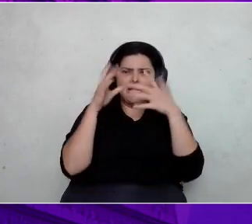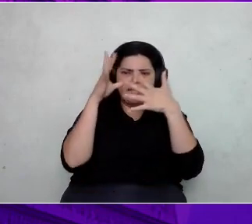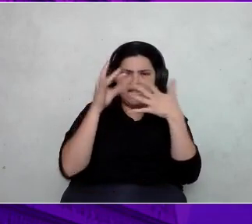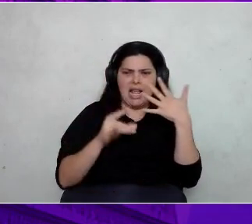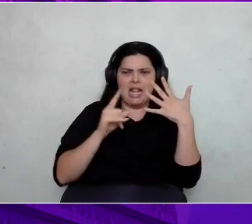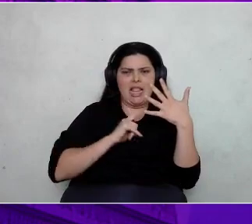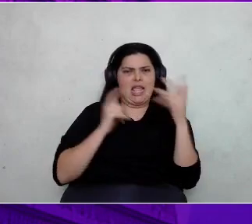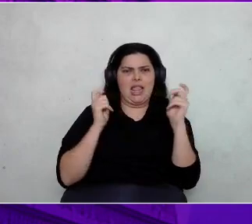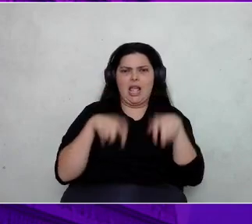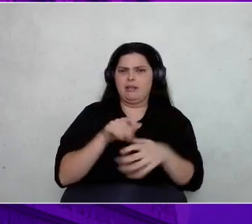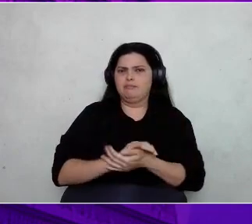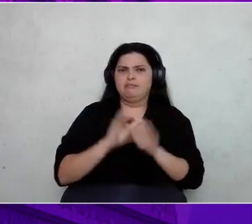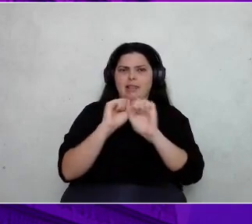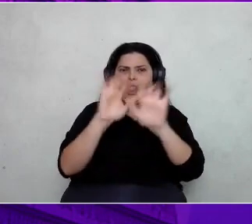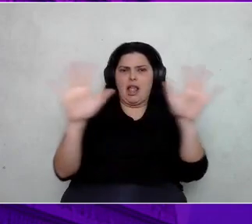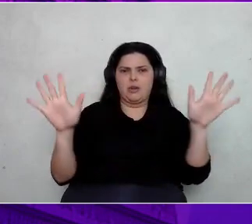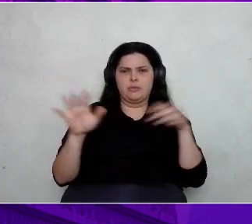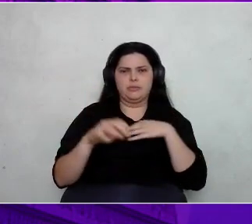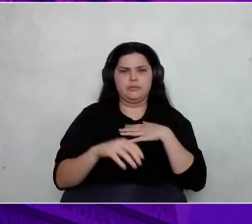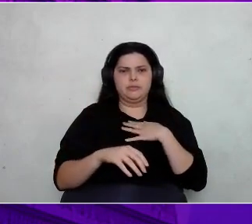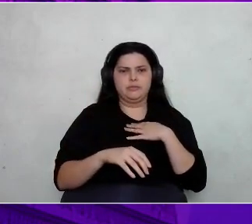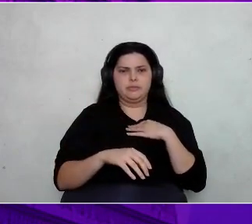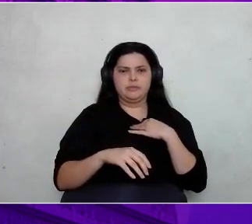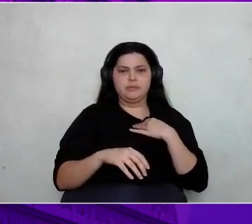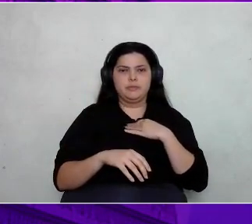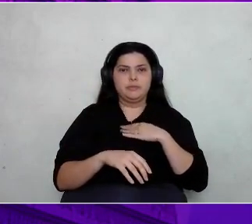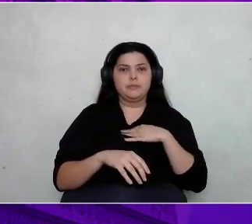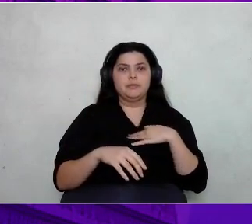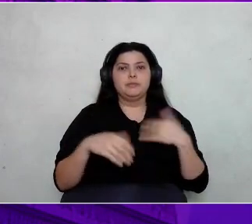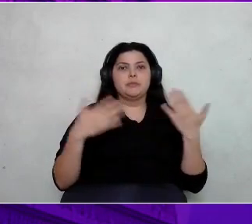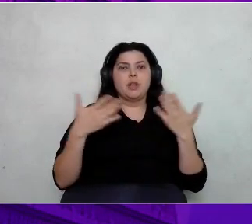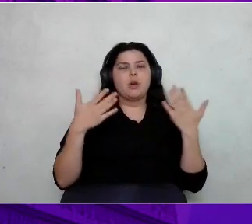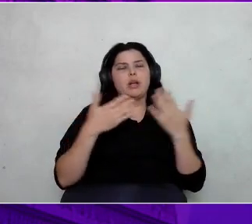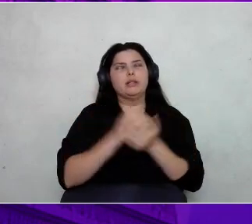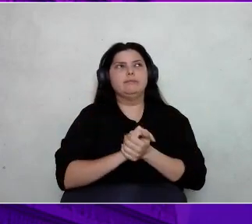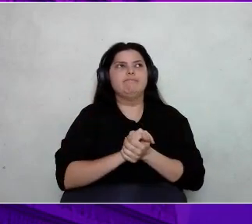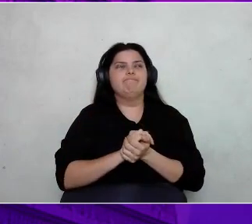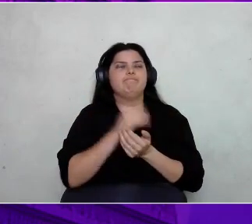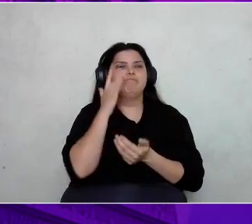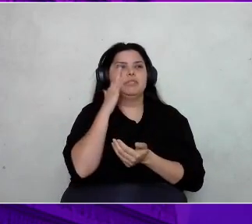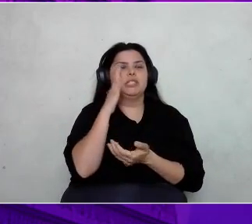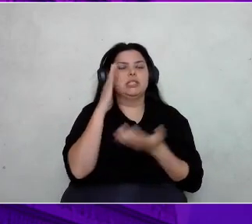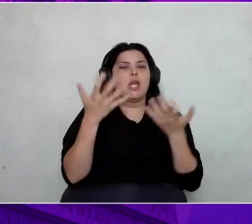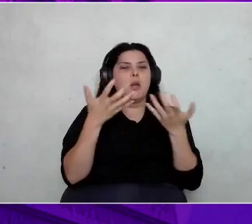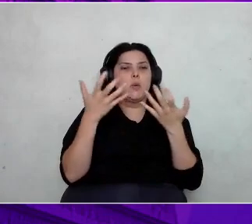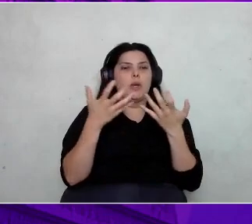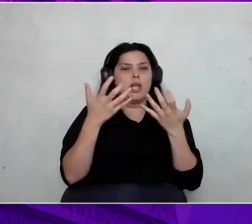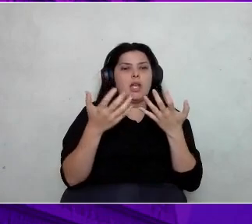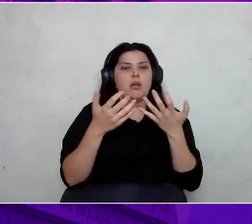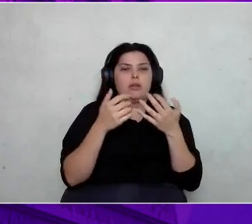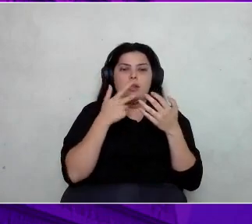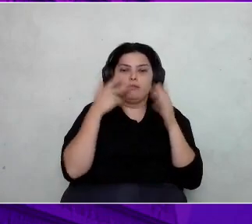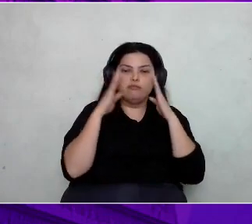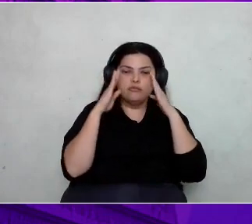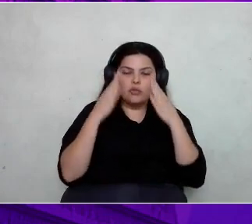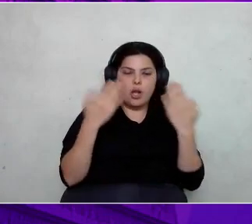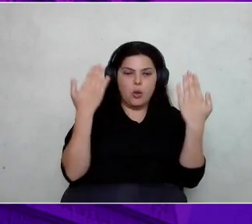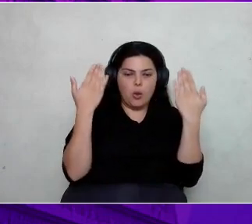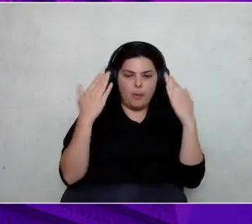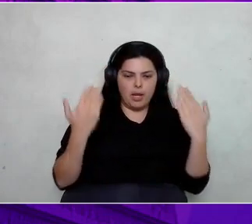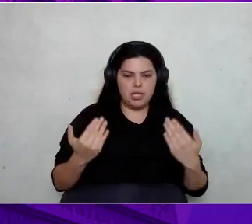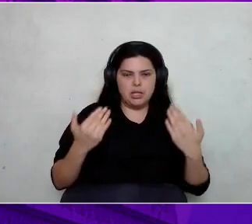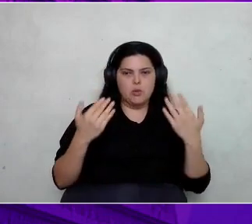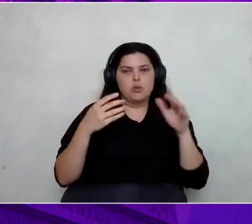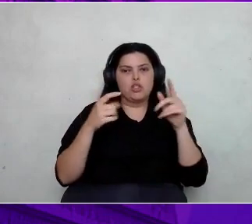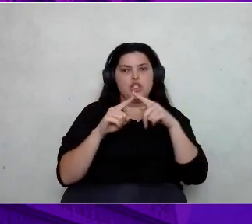bem explícito. Agora, digamos que eu quero sim ter a precisão da comparação entre as categorias, mas eu não